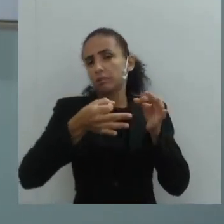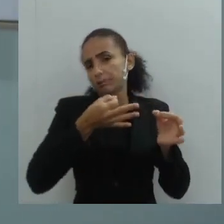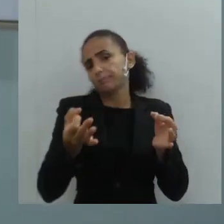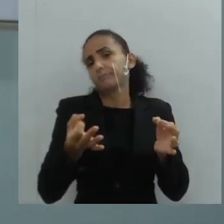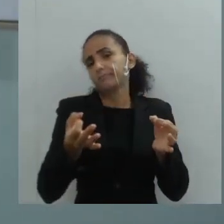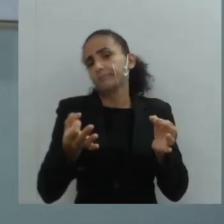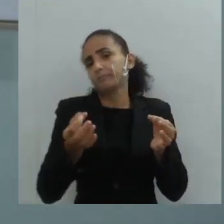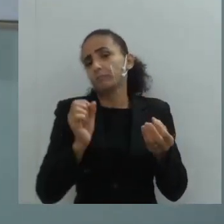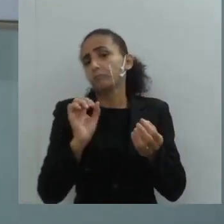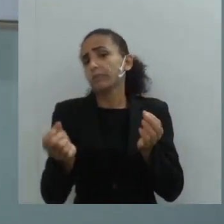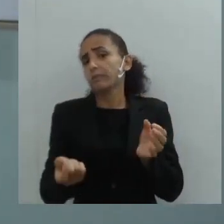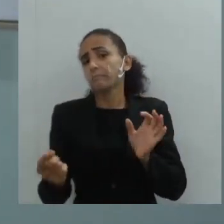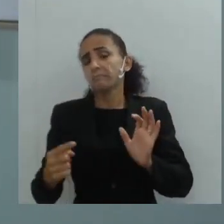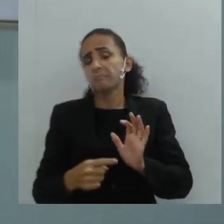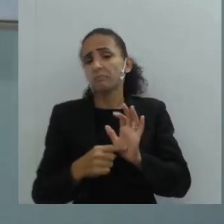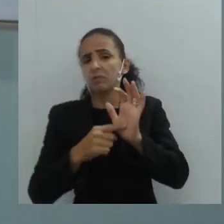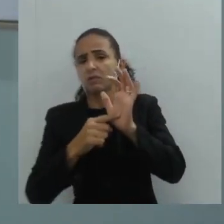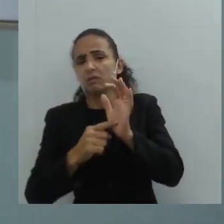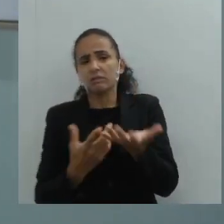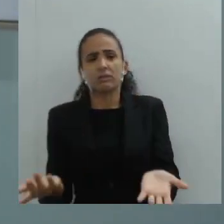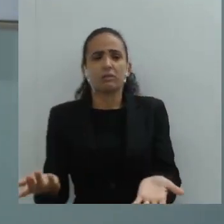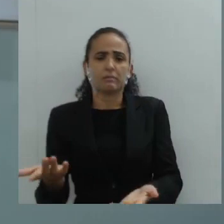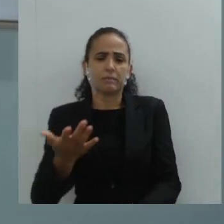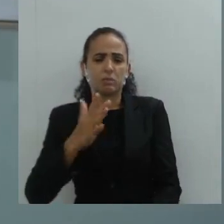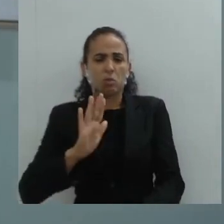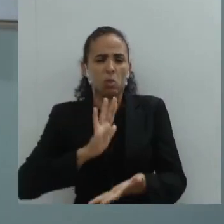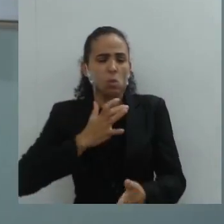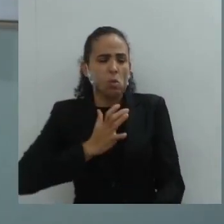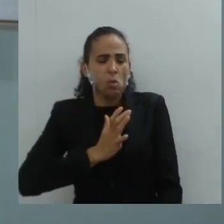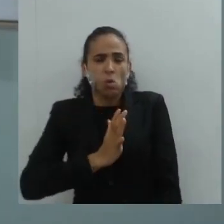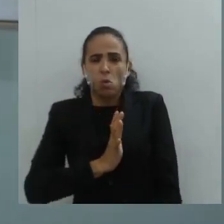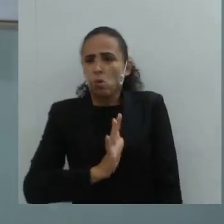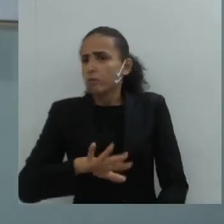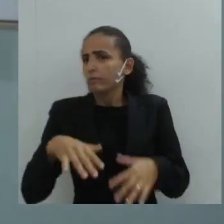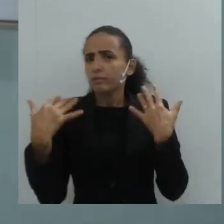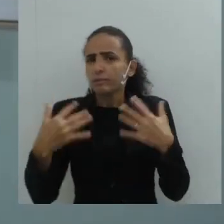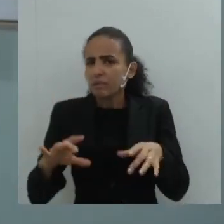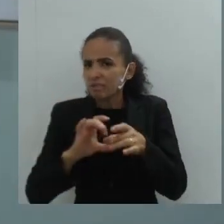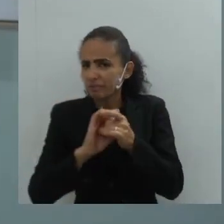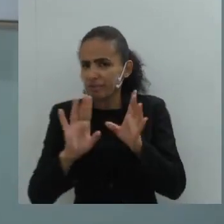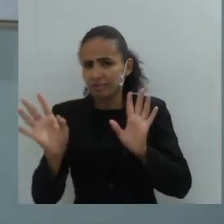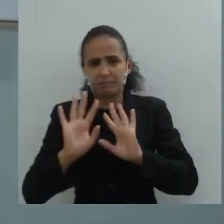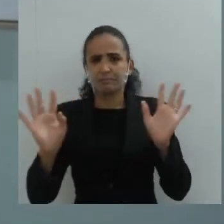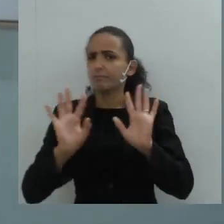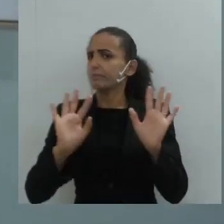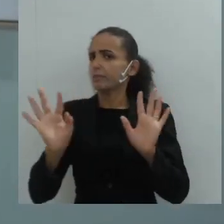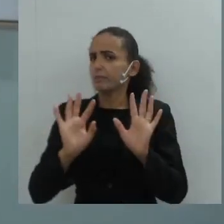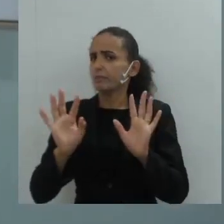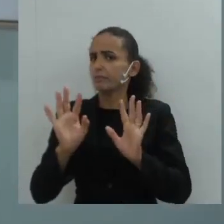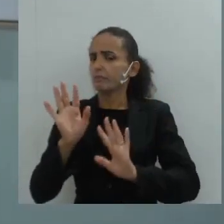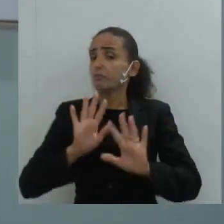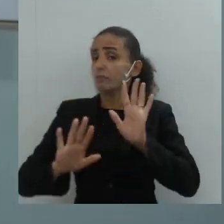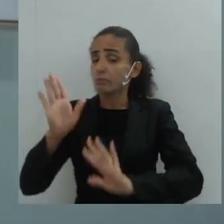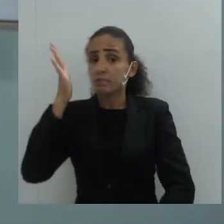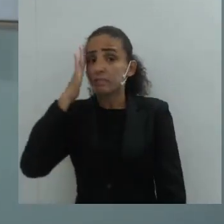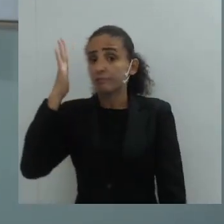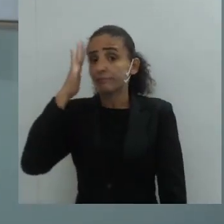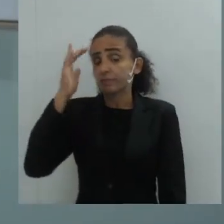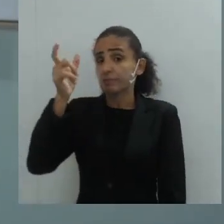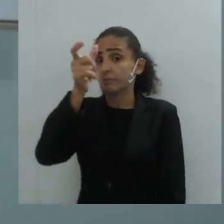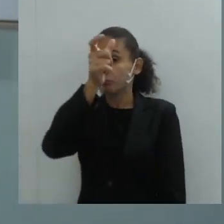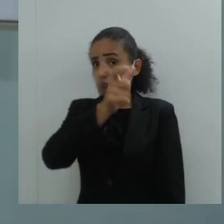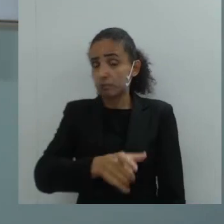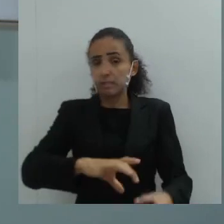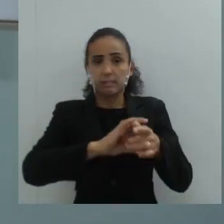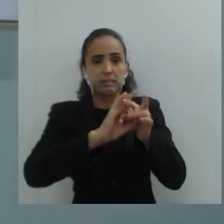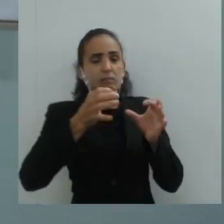para o quê? Justamente para disseminar o ódio. Isso não é a liberdade de expressão. Vamos conhecer que a liberdade